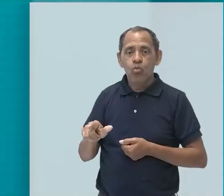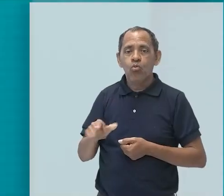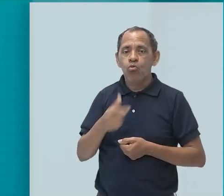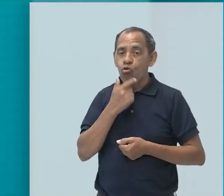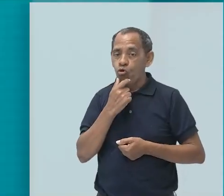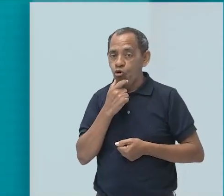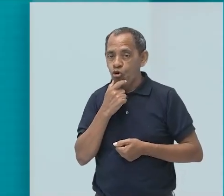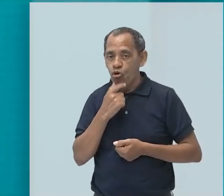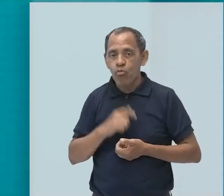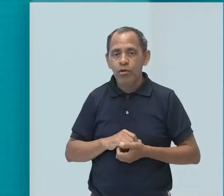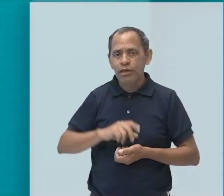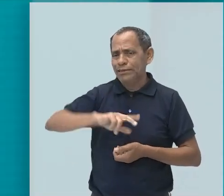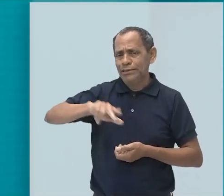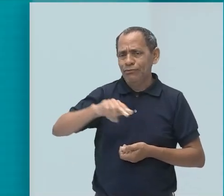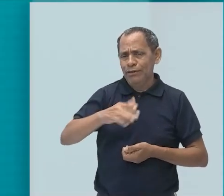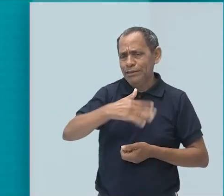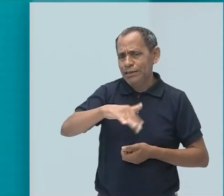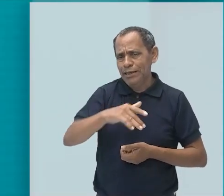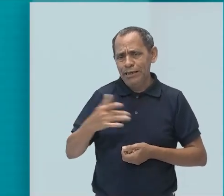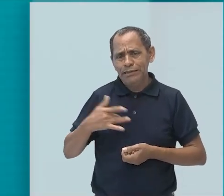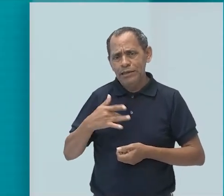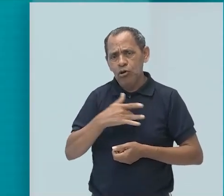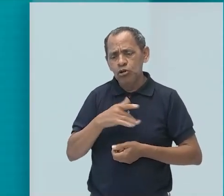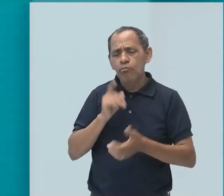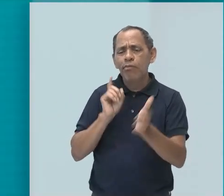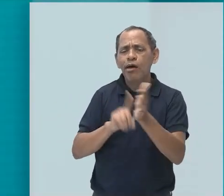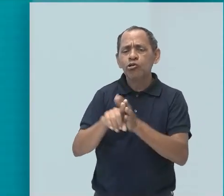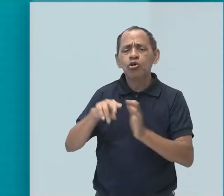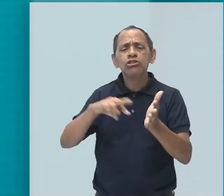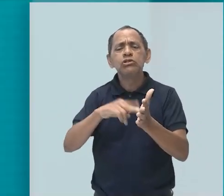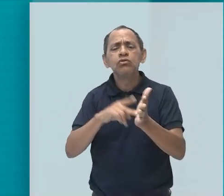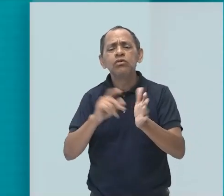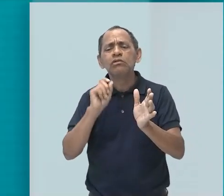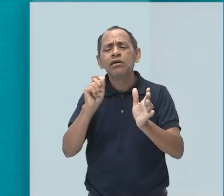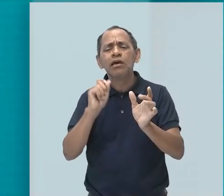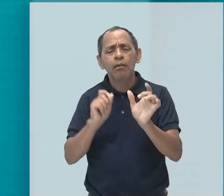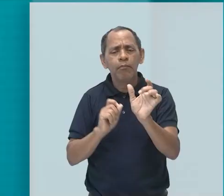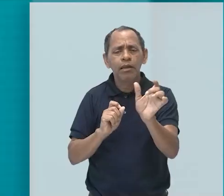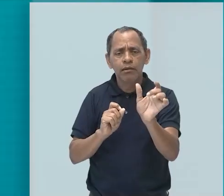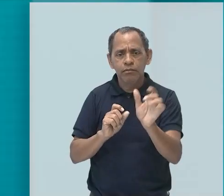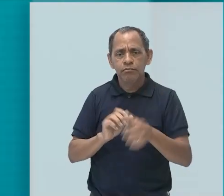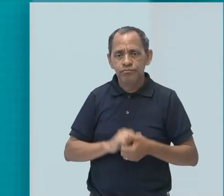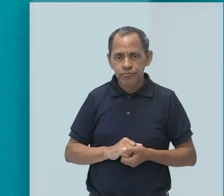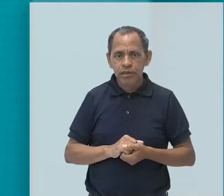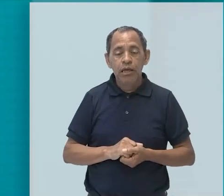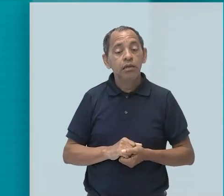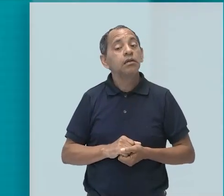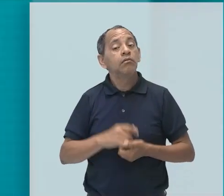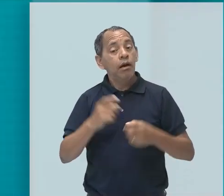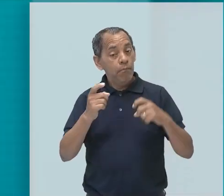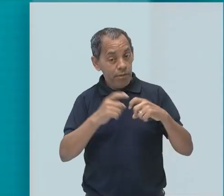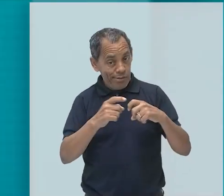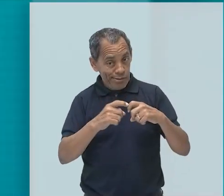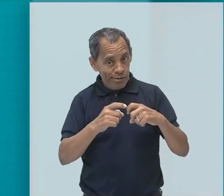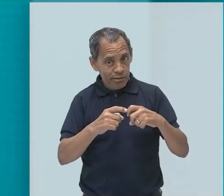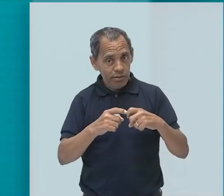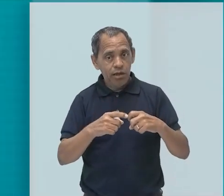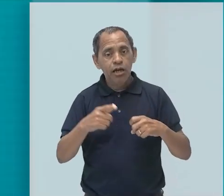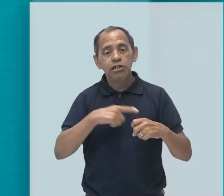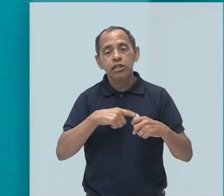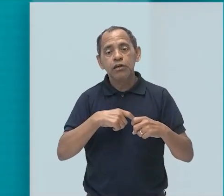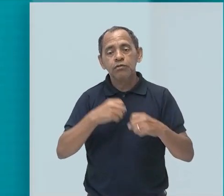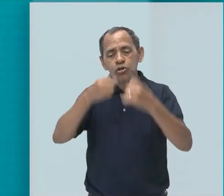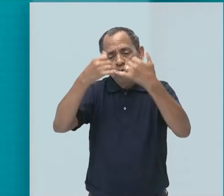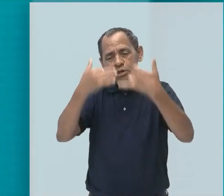que significa. Perguntou o que significava. E aí, então, a médica teve que explicar o que aquele termo